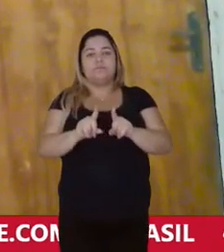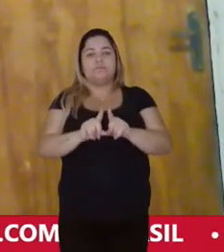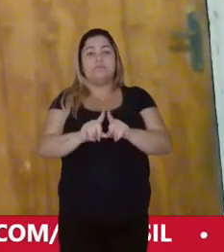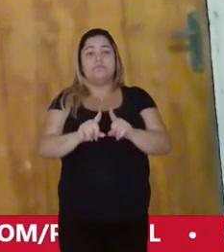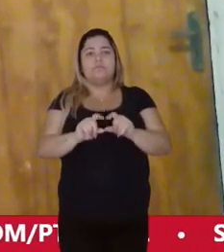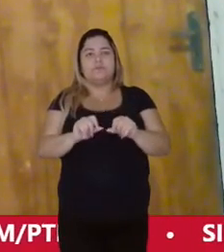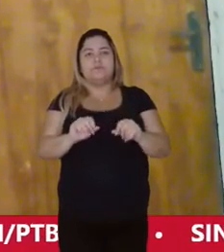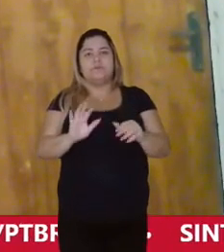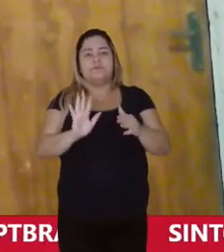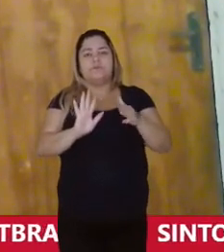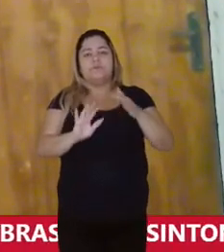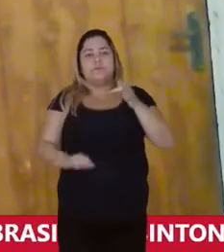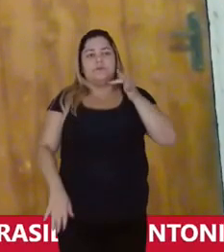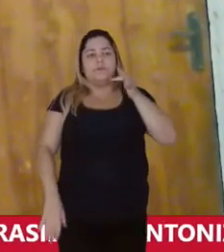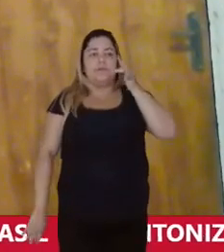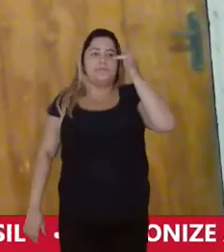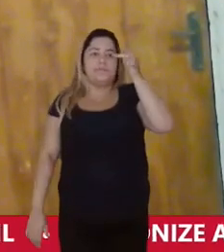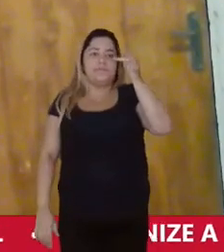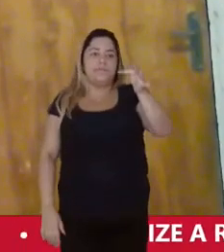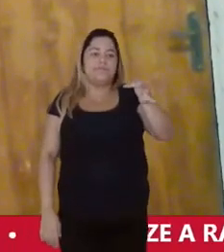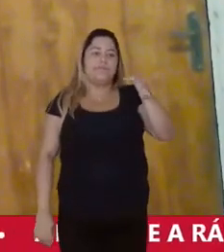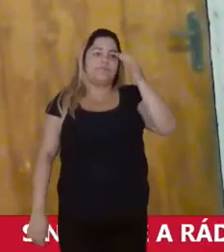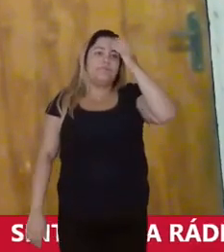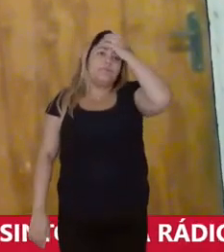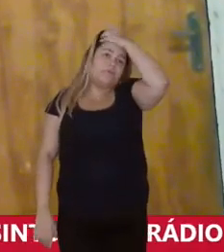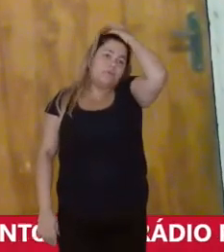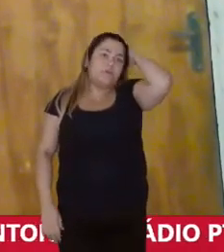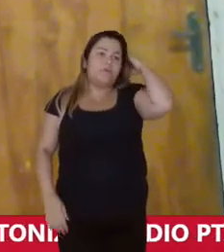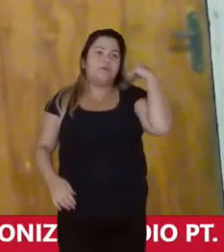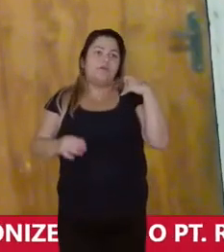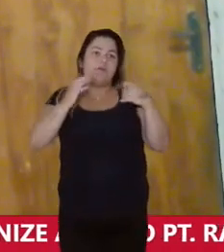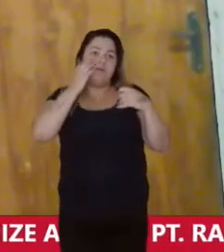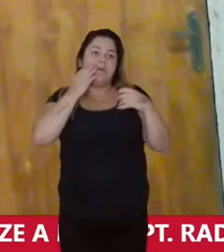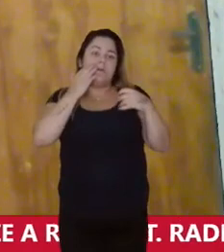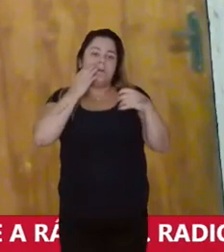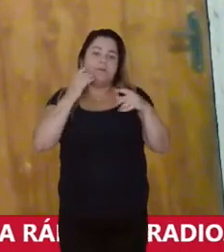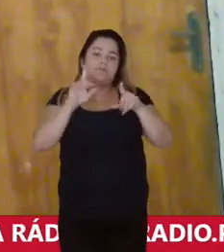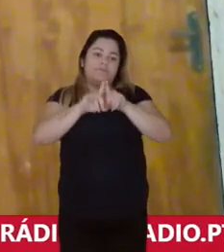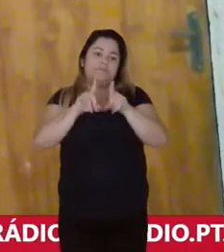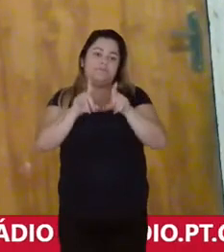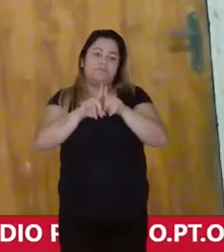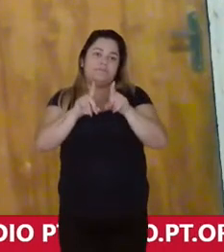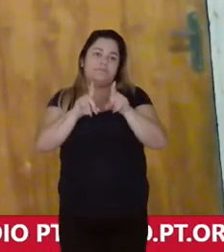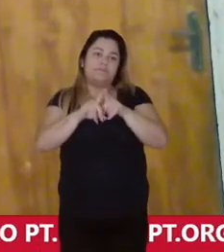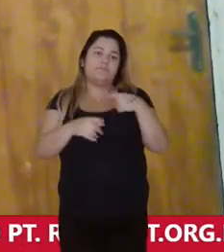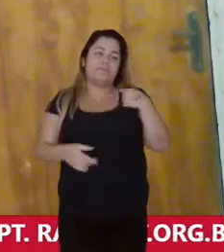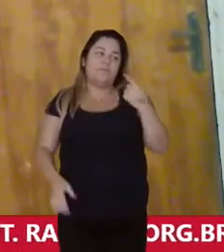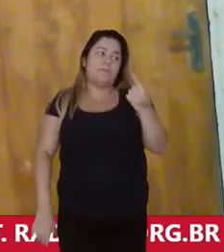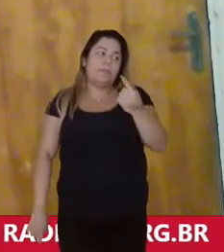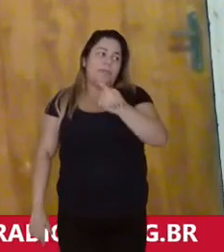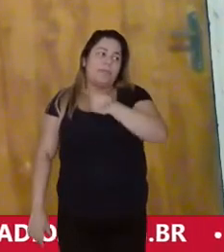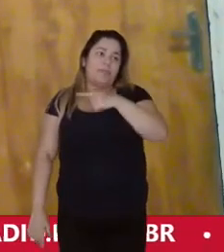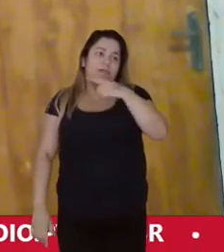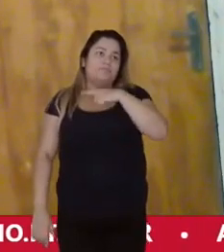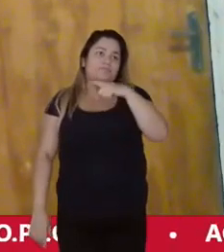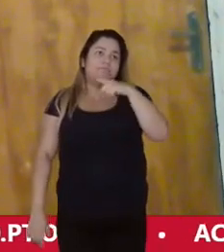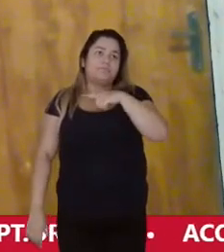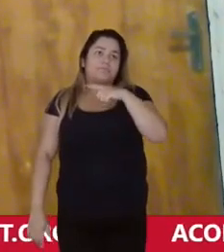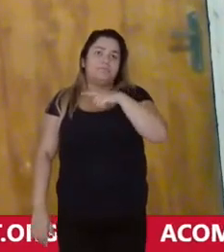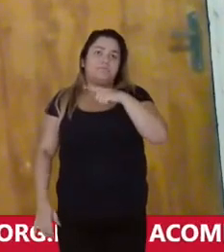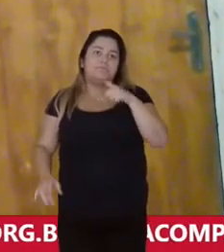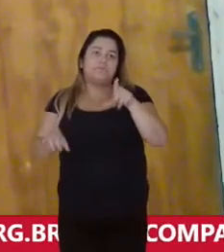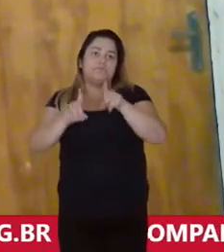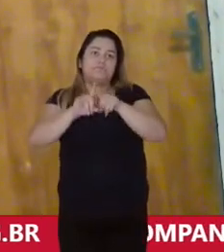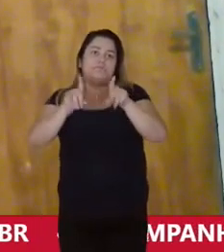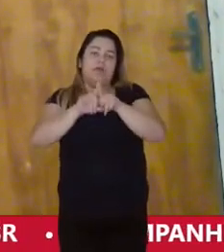de propor para o futuro, né, avanços, né, que infelizmente nós tivemos aí muitos retrocessos nesse último